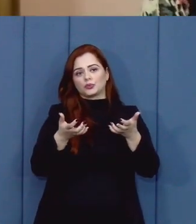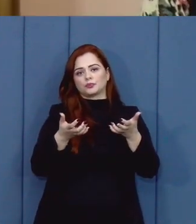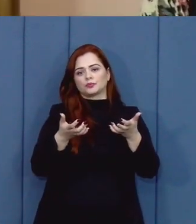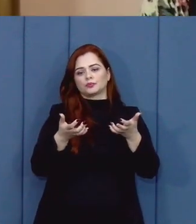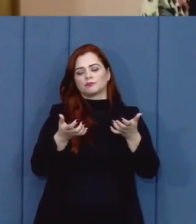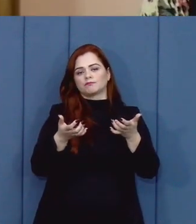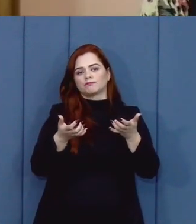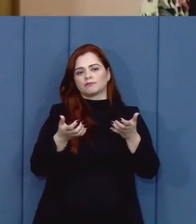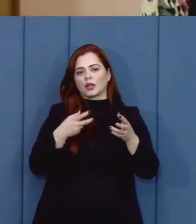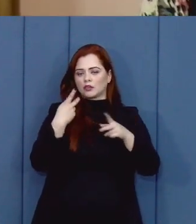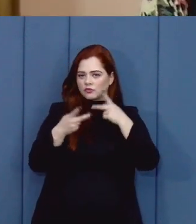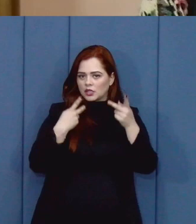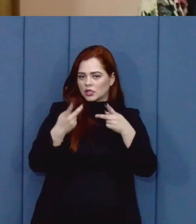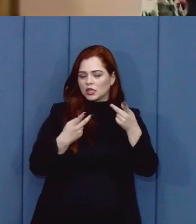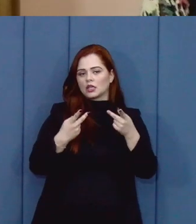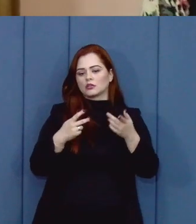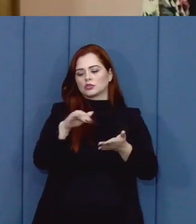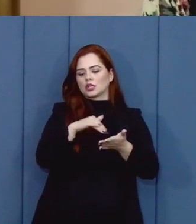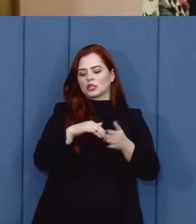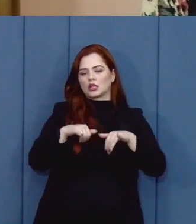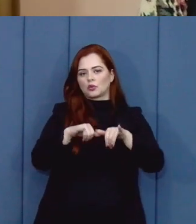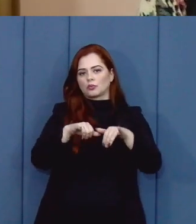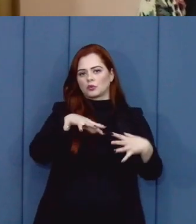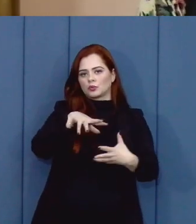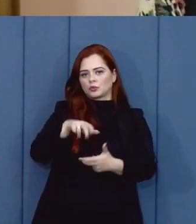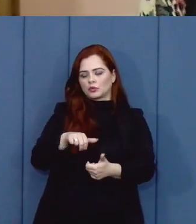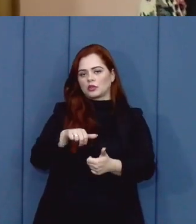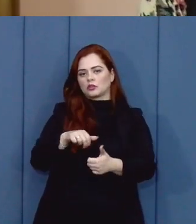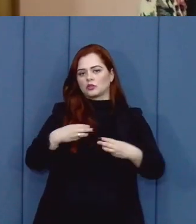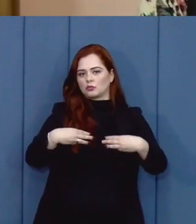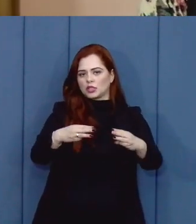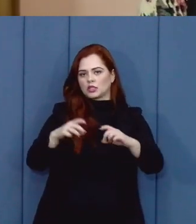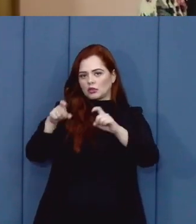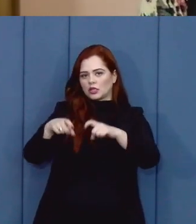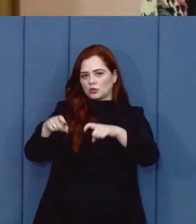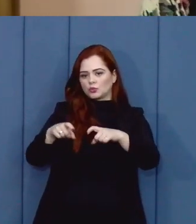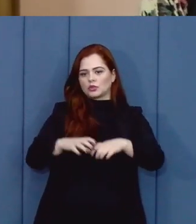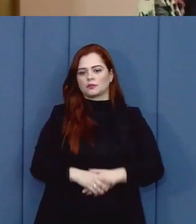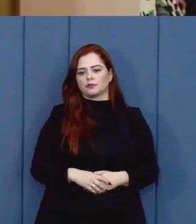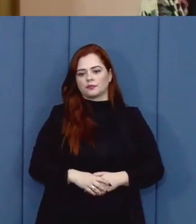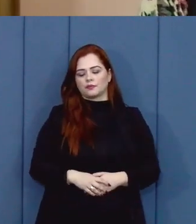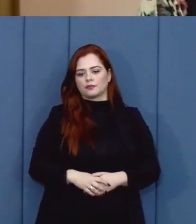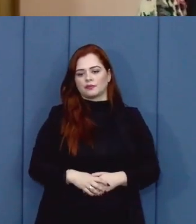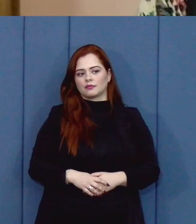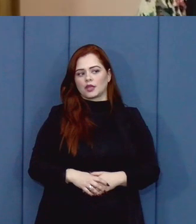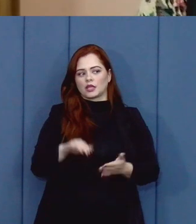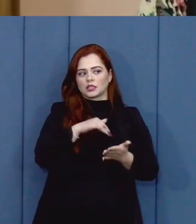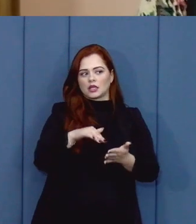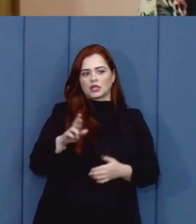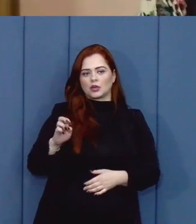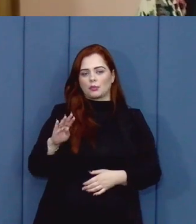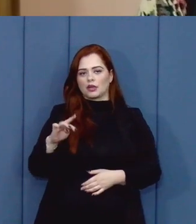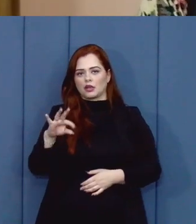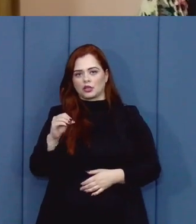do secretário de Comércio e Relações Internacionais do Ministério da Agricultura, secretário Roberto